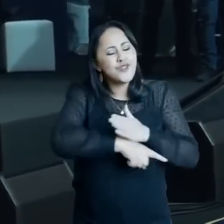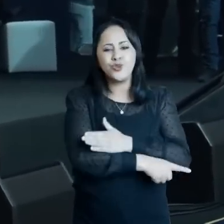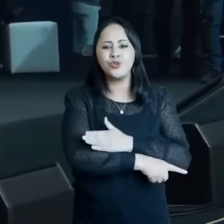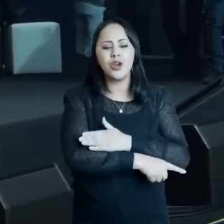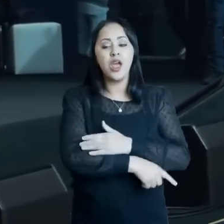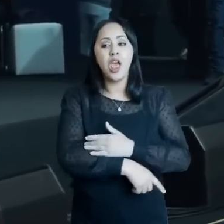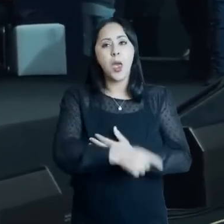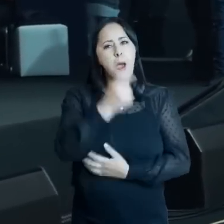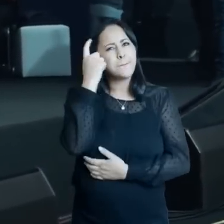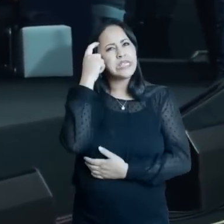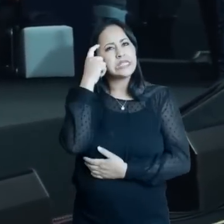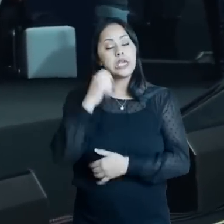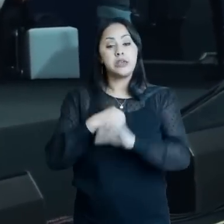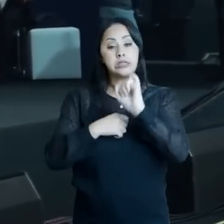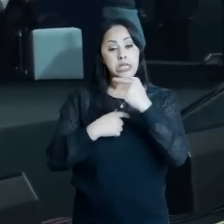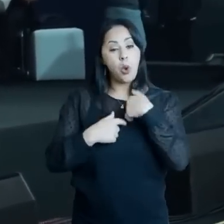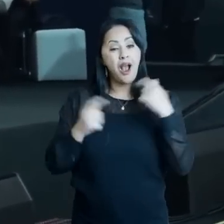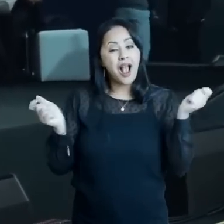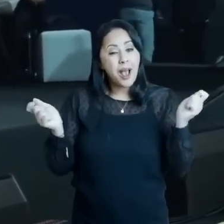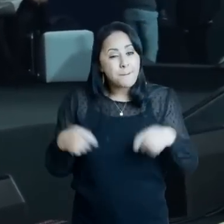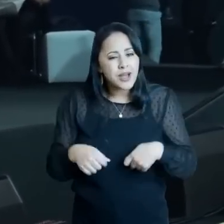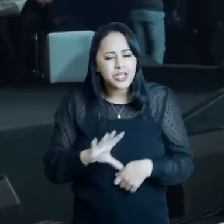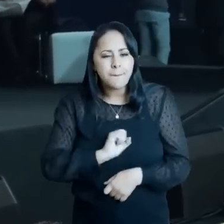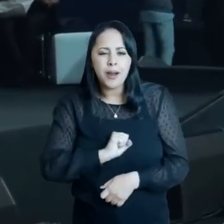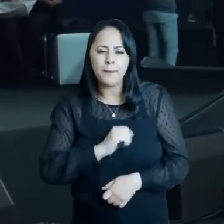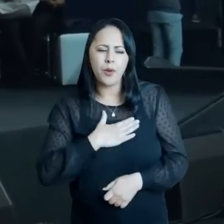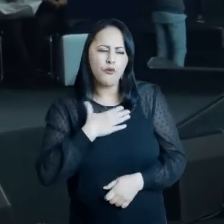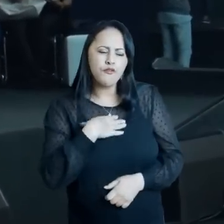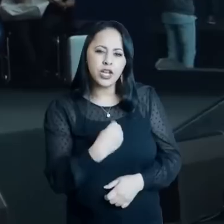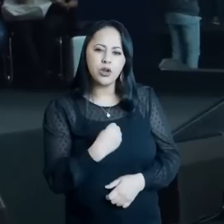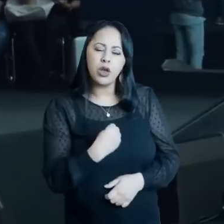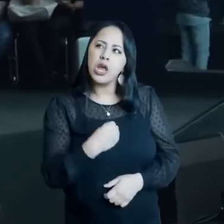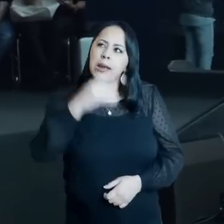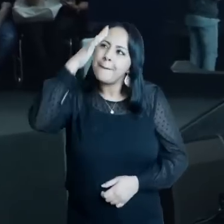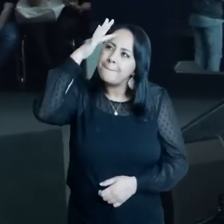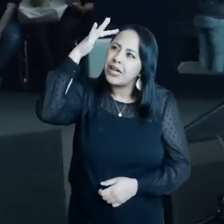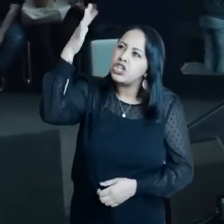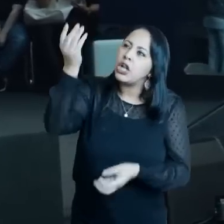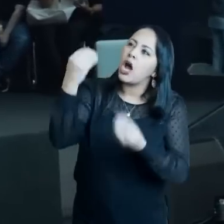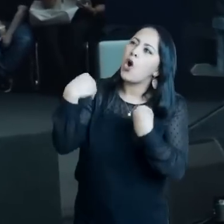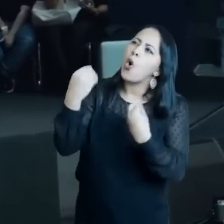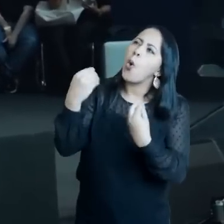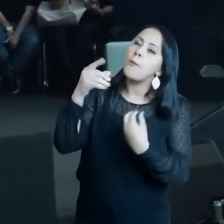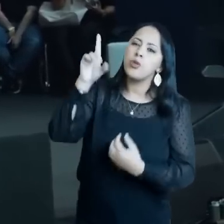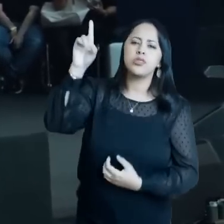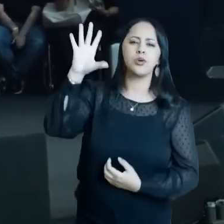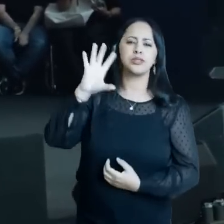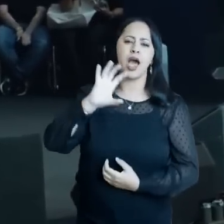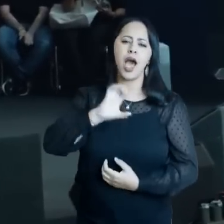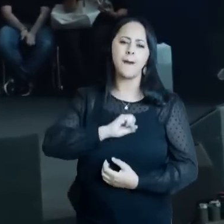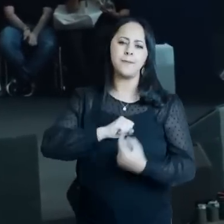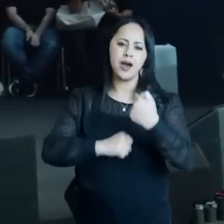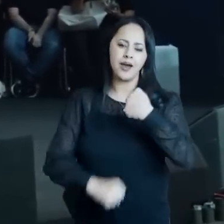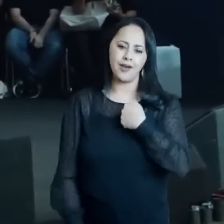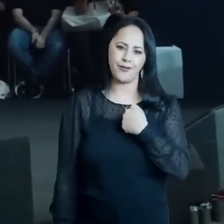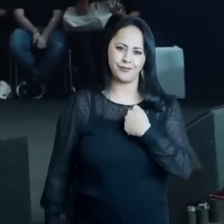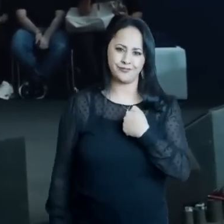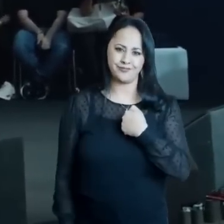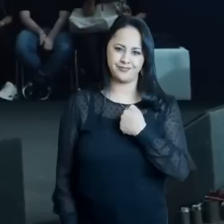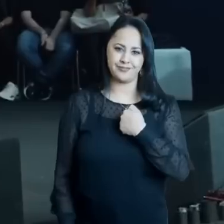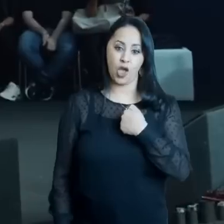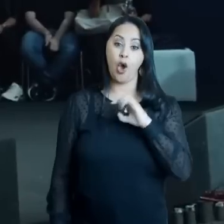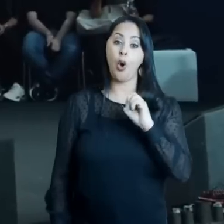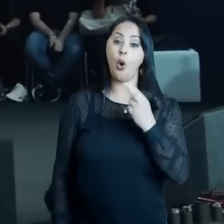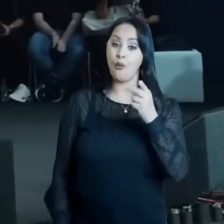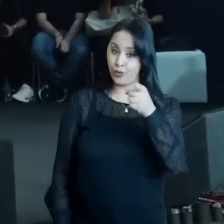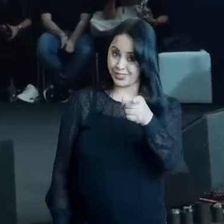eu sou capaz de amar ele desse jeito, como que será que Deus olha para mim e como que ele me ama? E é isso que ele faz com você também. Então,